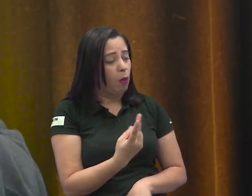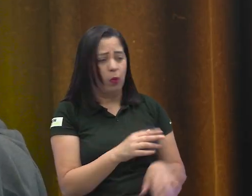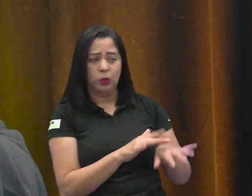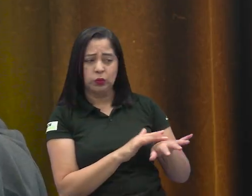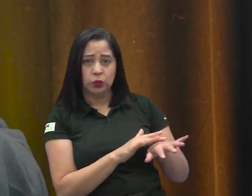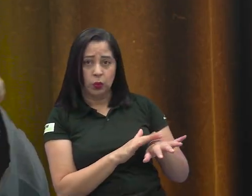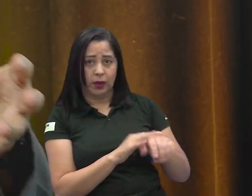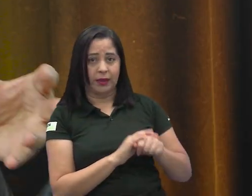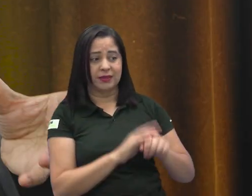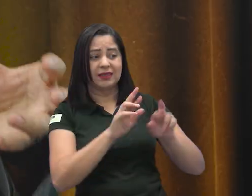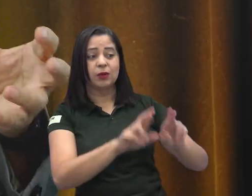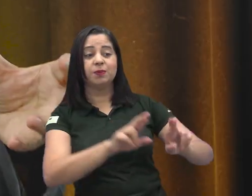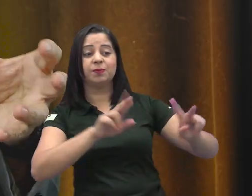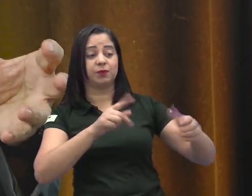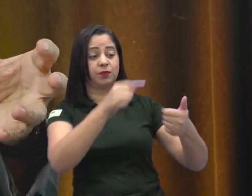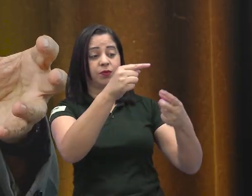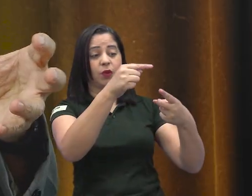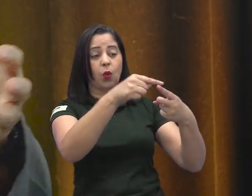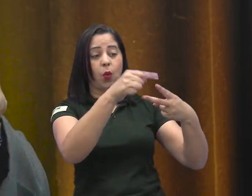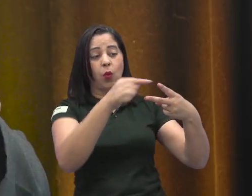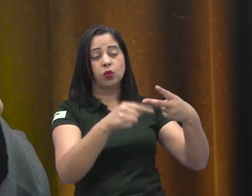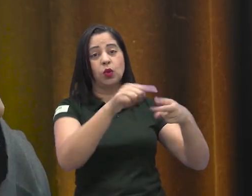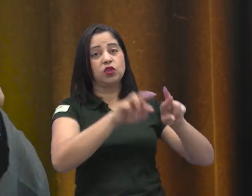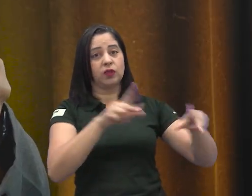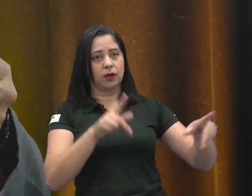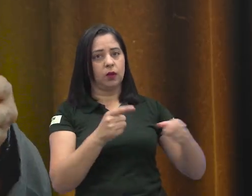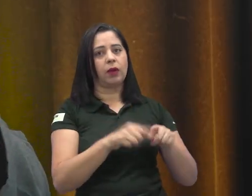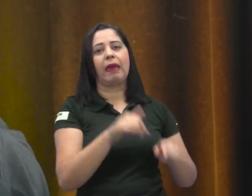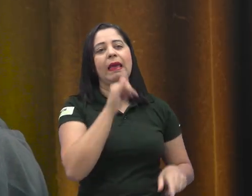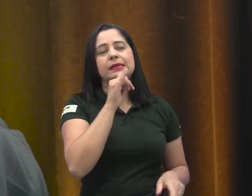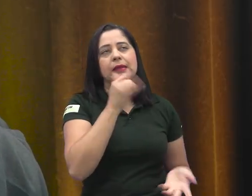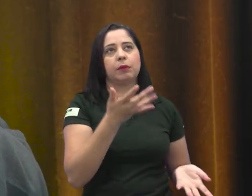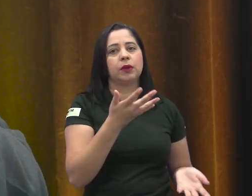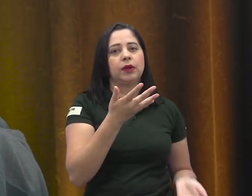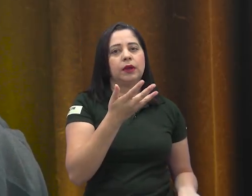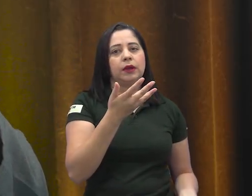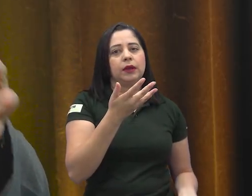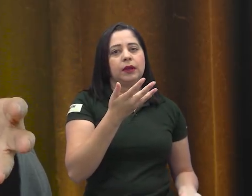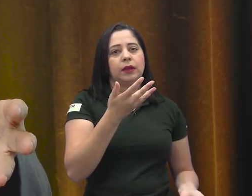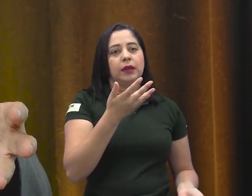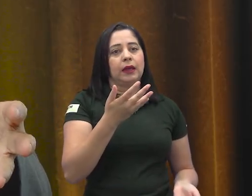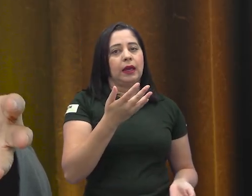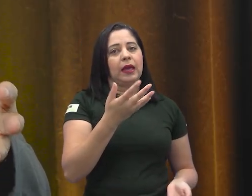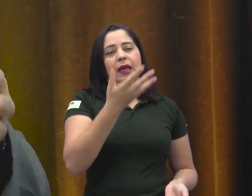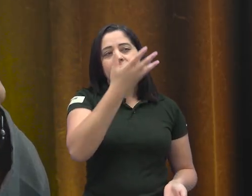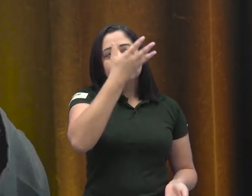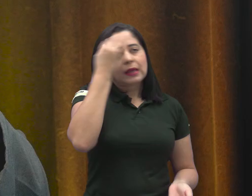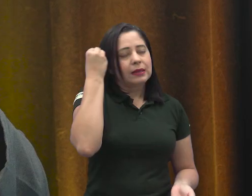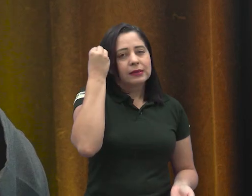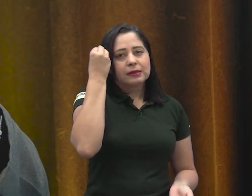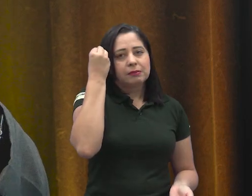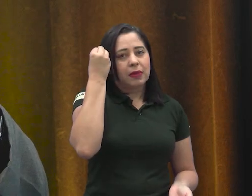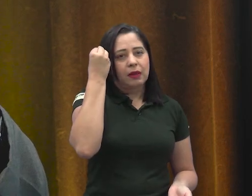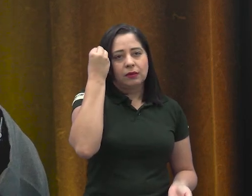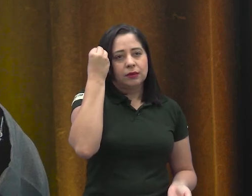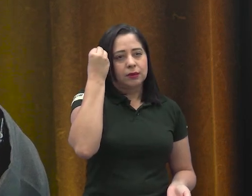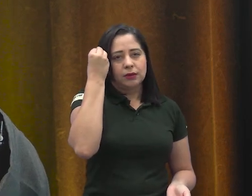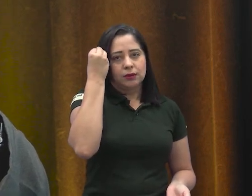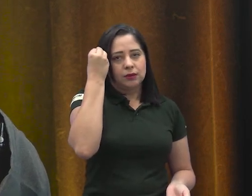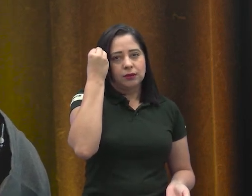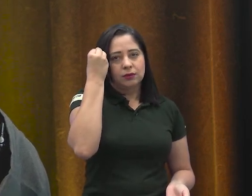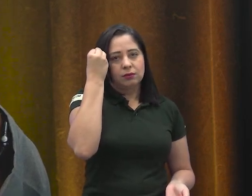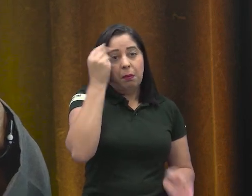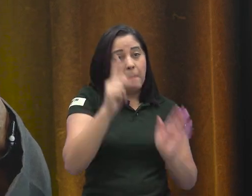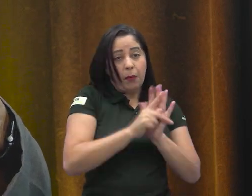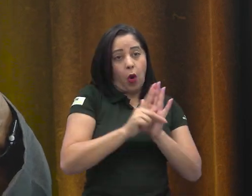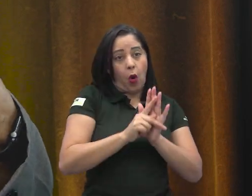já é a doença. Qual que é a diferença básica? O esquecimento relacionado à idade, ele não é progressivo